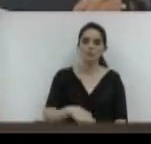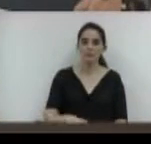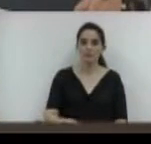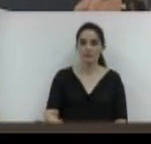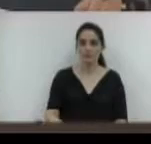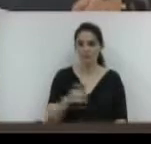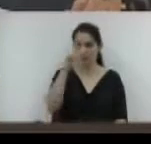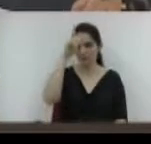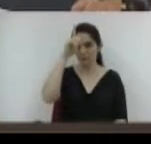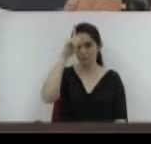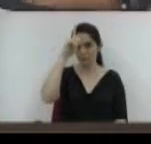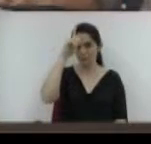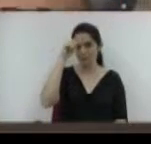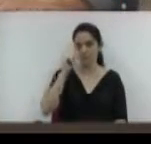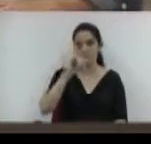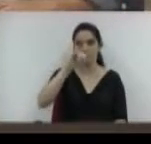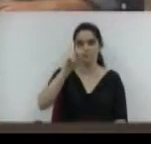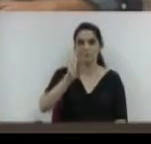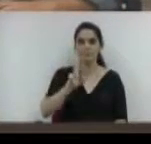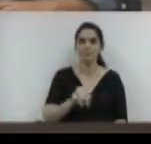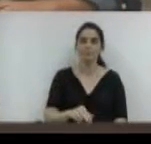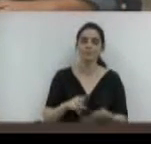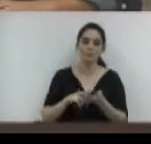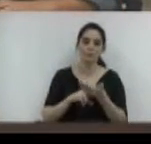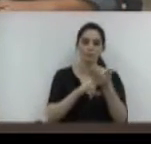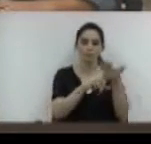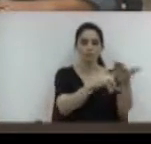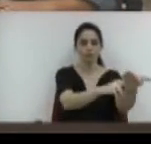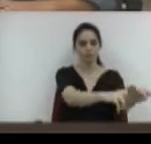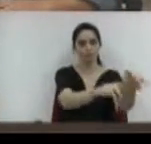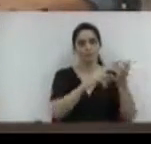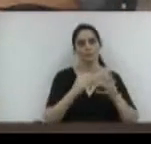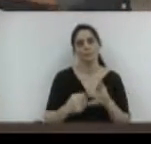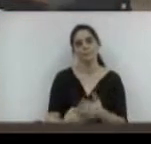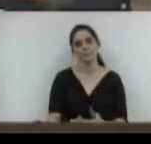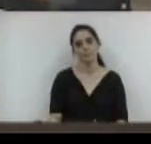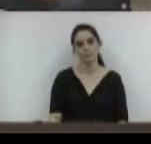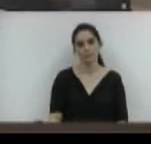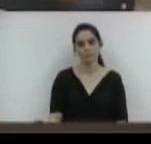Júnior. Projeto é recebido e encaminhado às comissões.